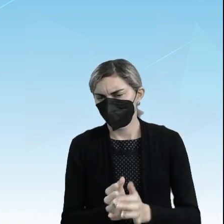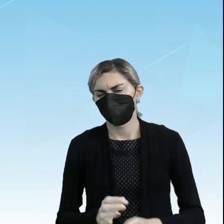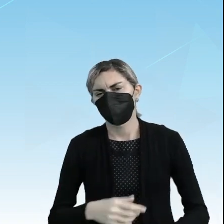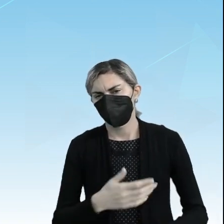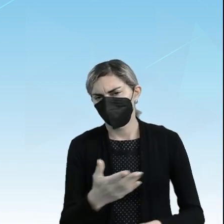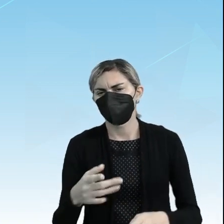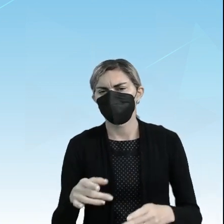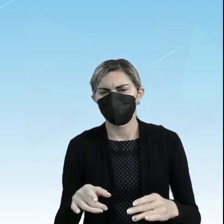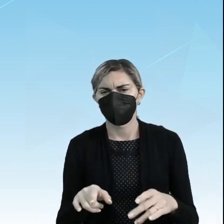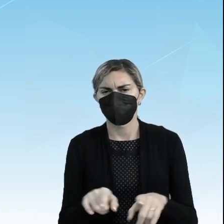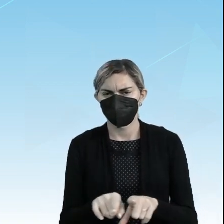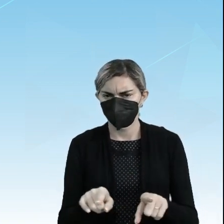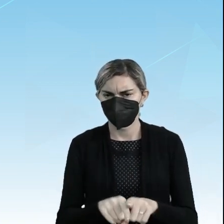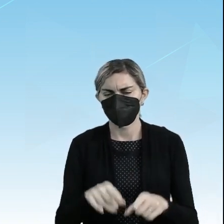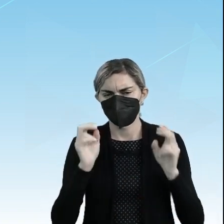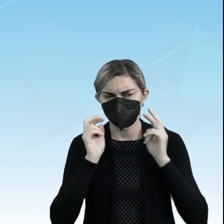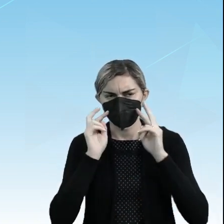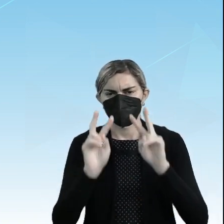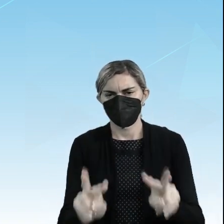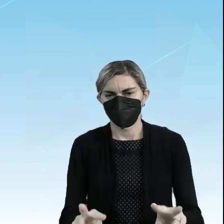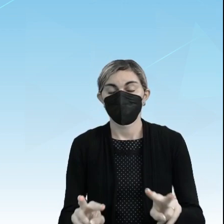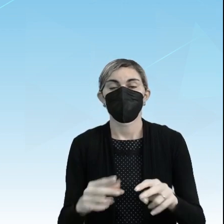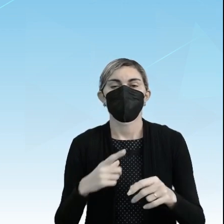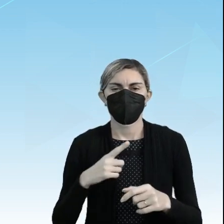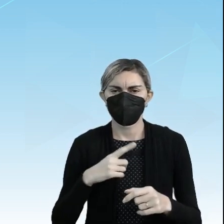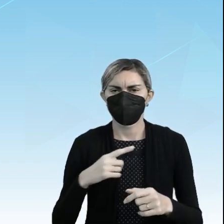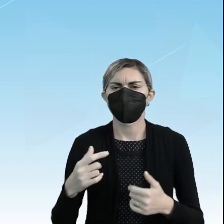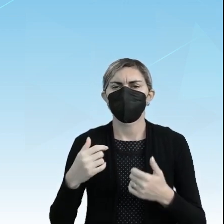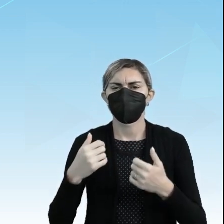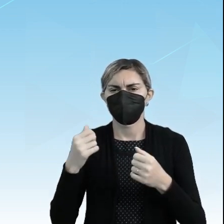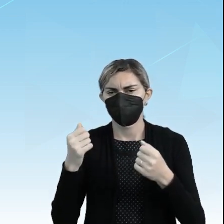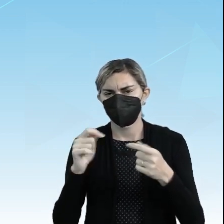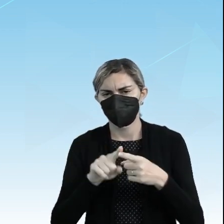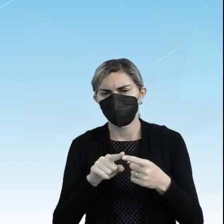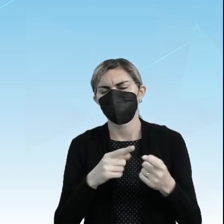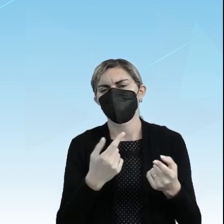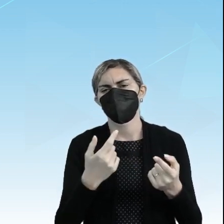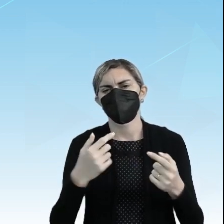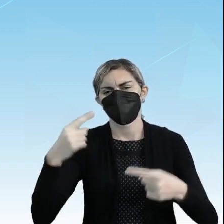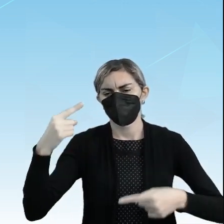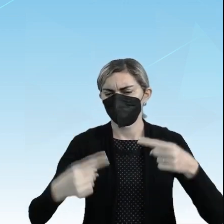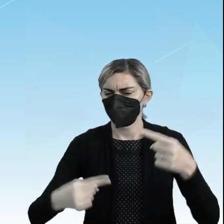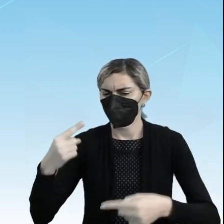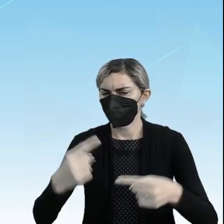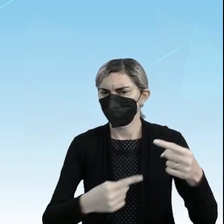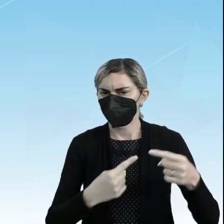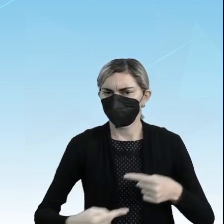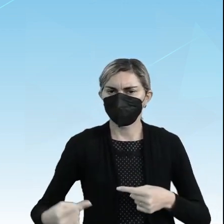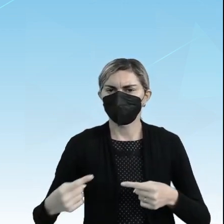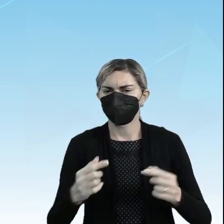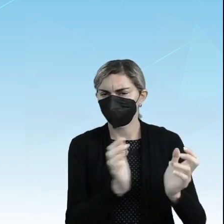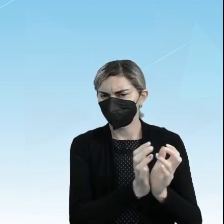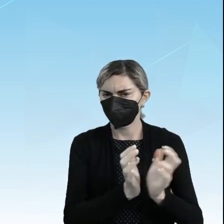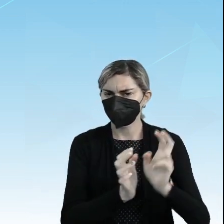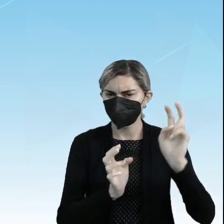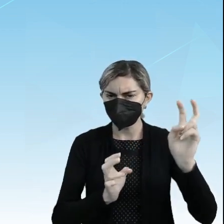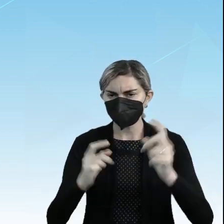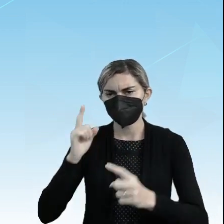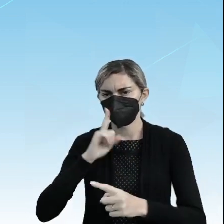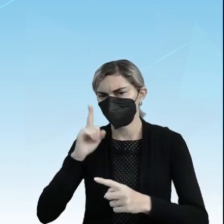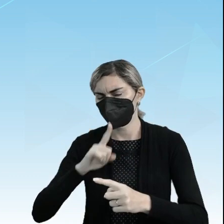assim também como é possível vislumbrar a emergência de uma rivalidade entre os BRICS, Estados Unidos